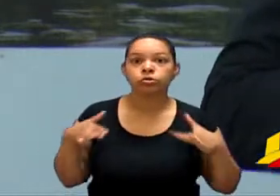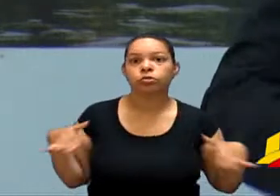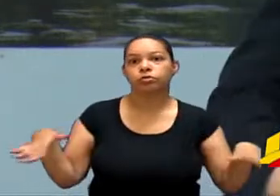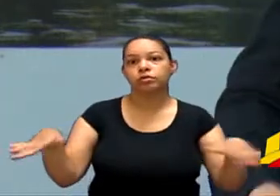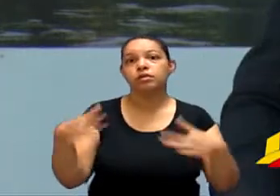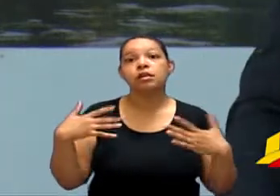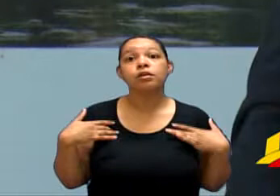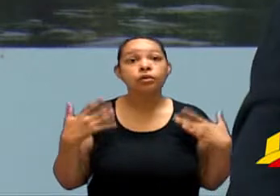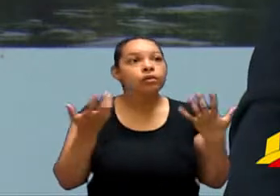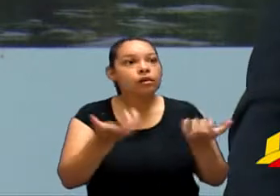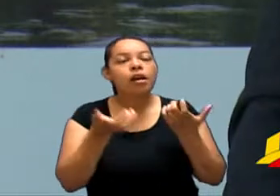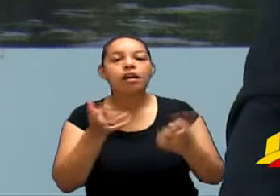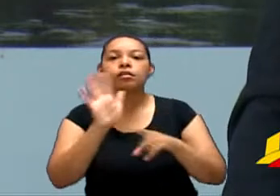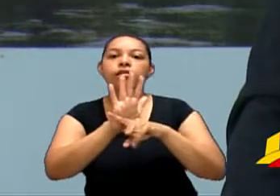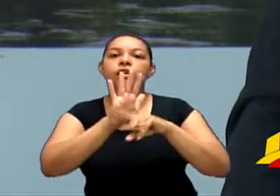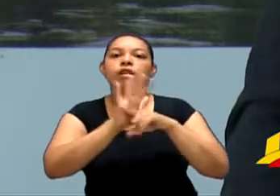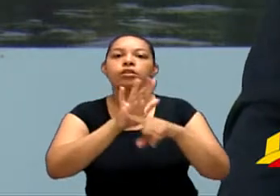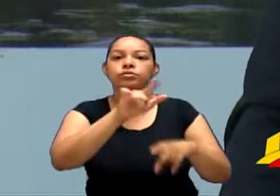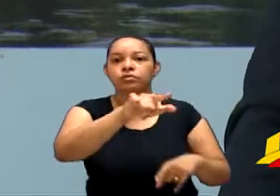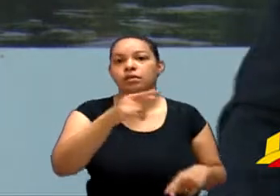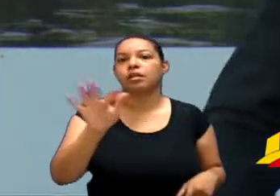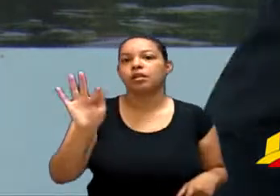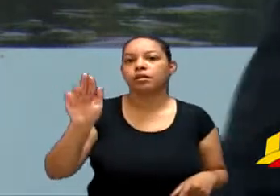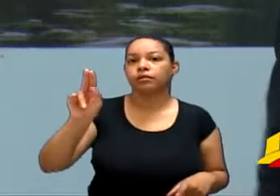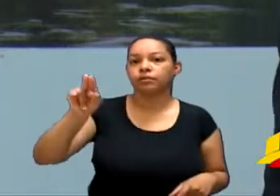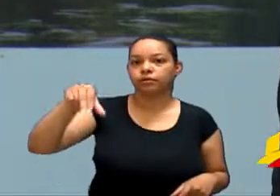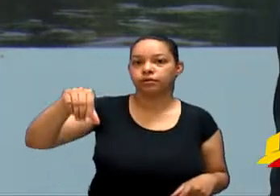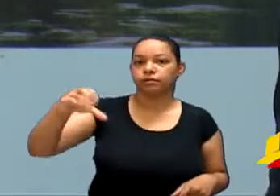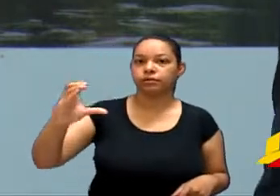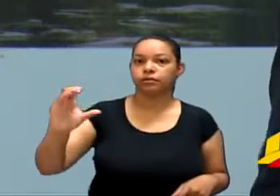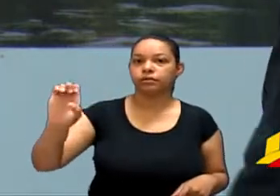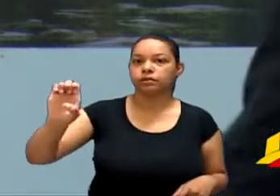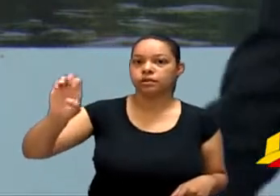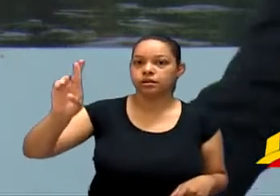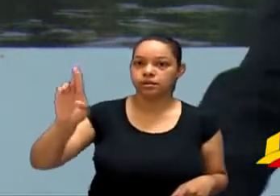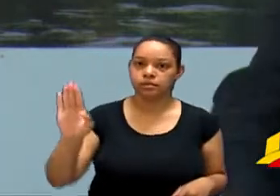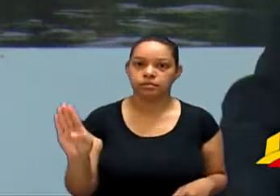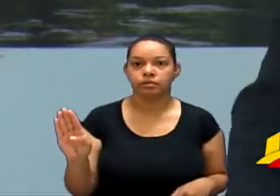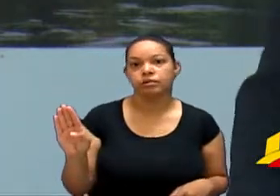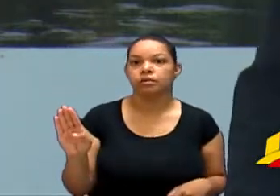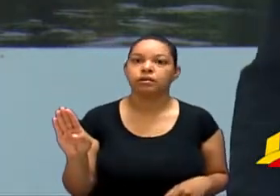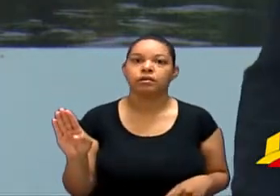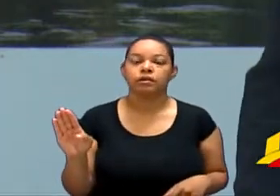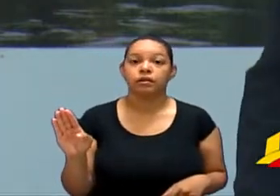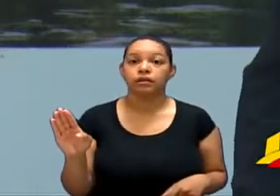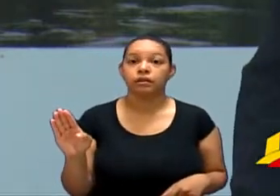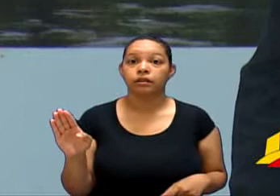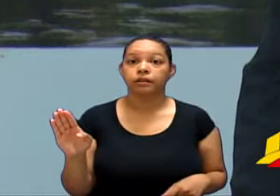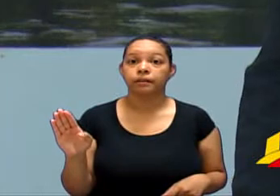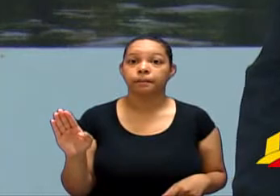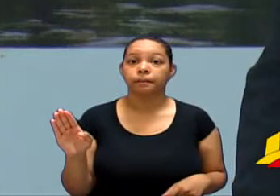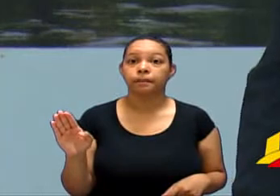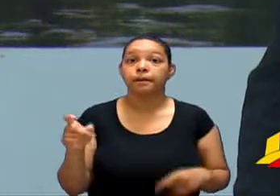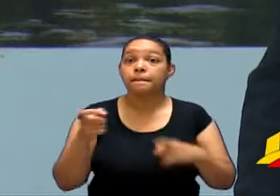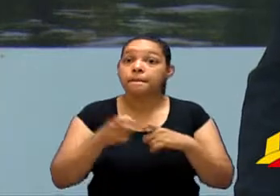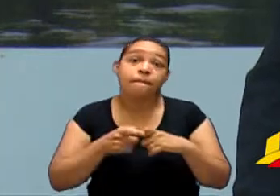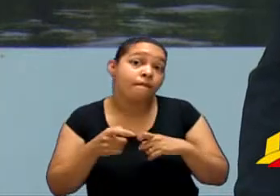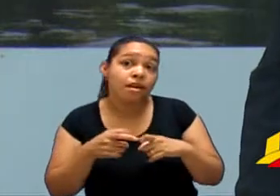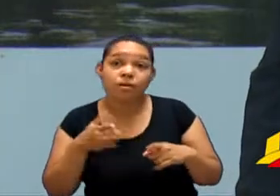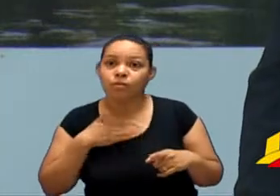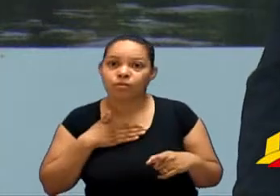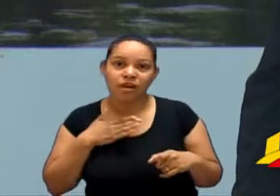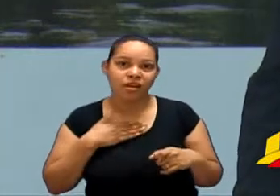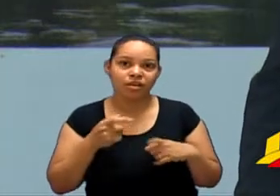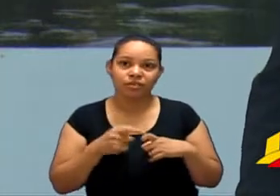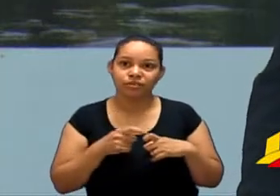com a funserv como médico como gestor de serviço de saúde como médico cooperado